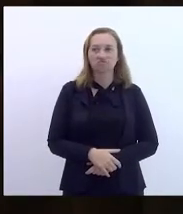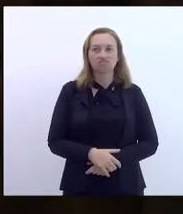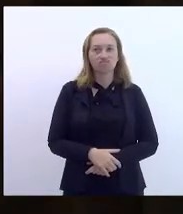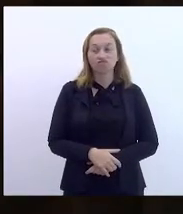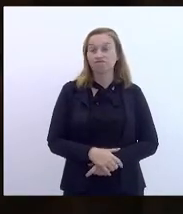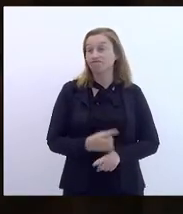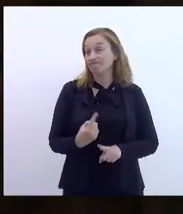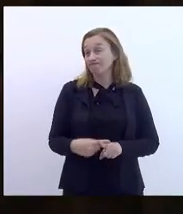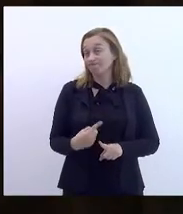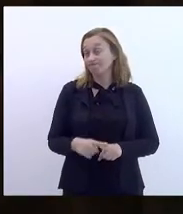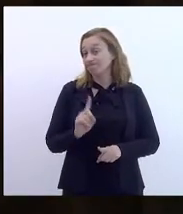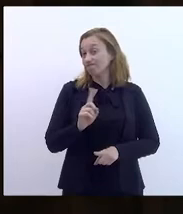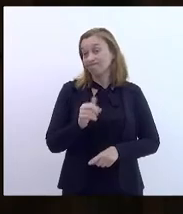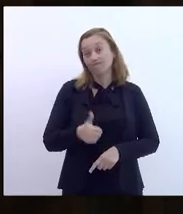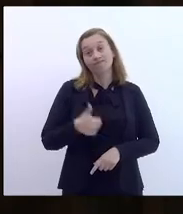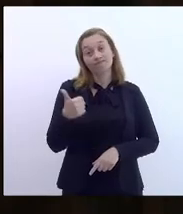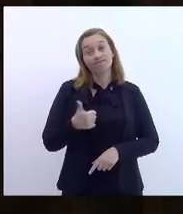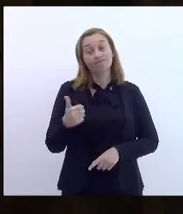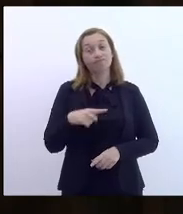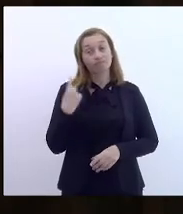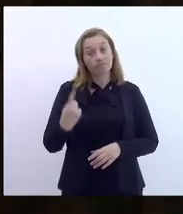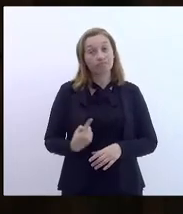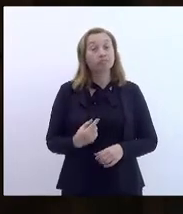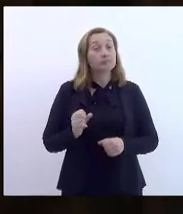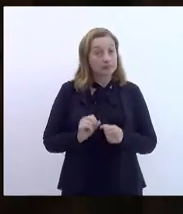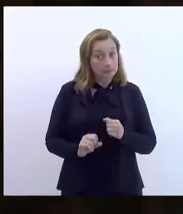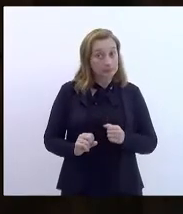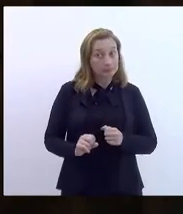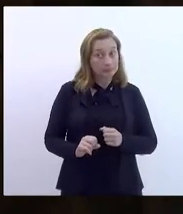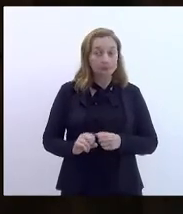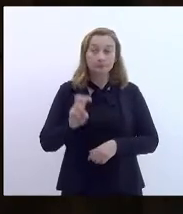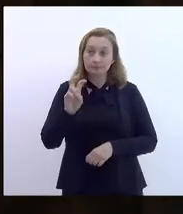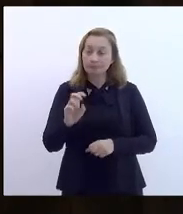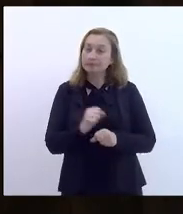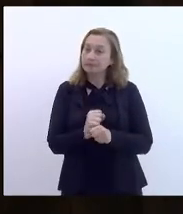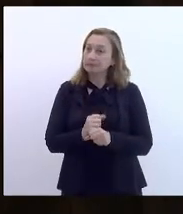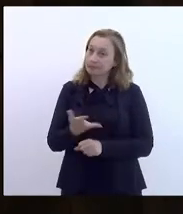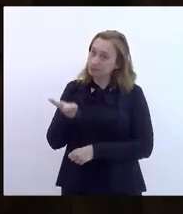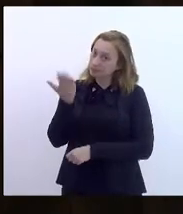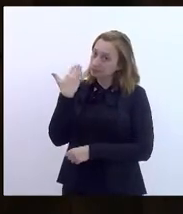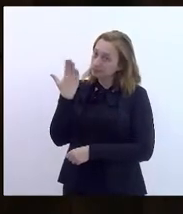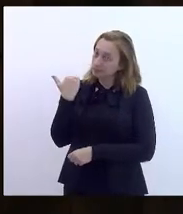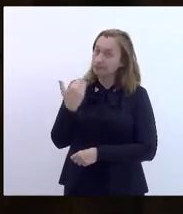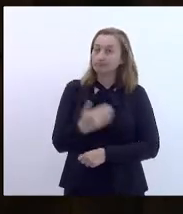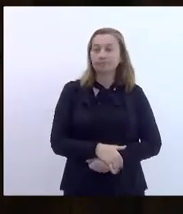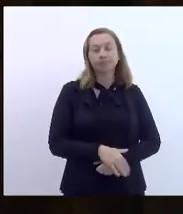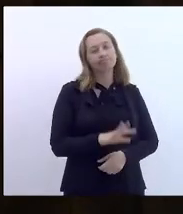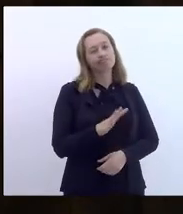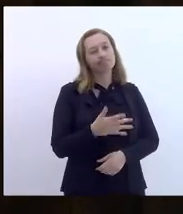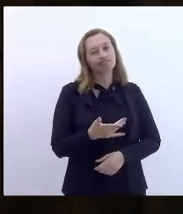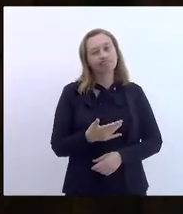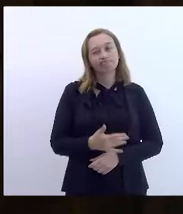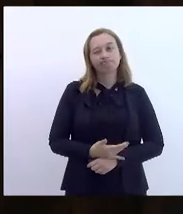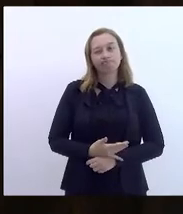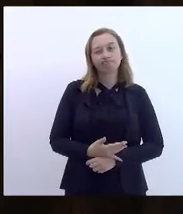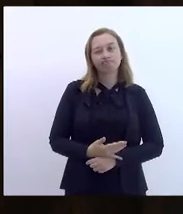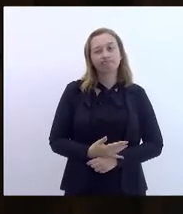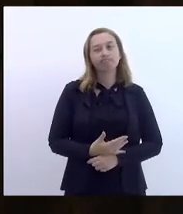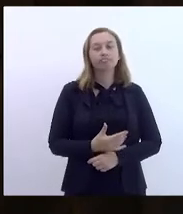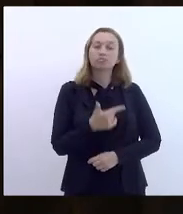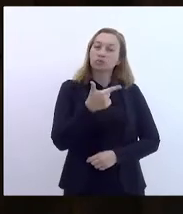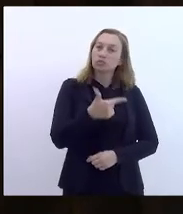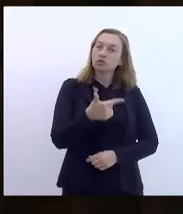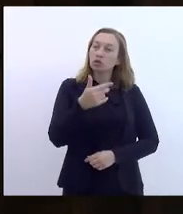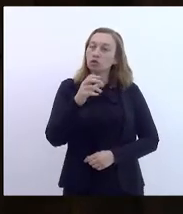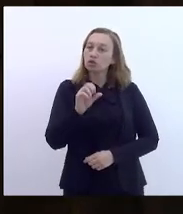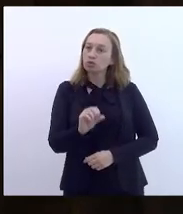O que é porque eu não é a primeira que nós estamos construindo a cinco anos atrás mais precisamente em